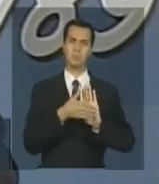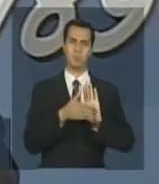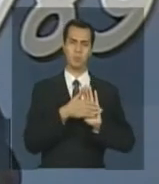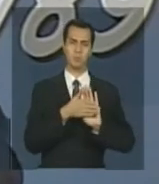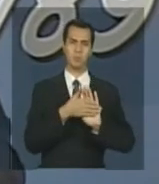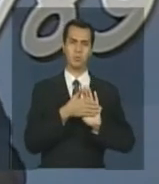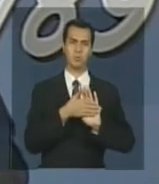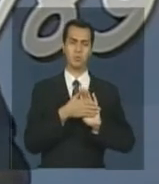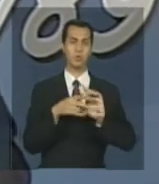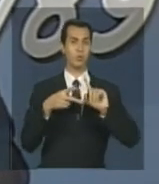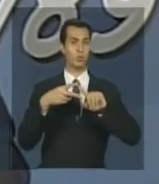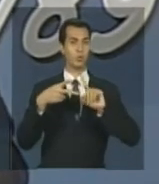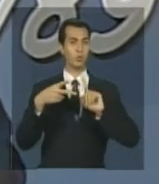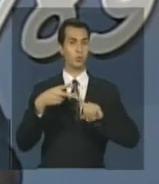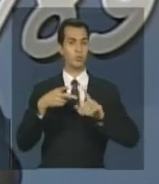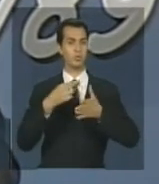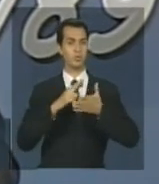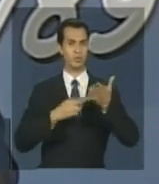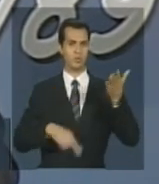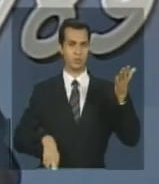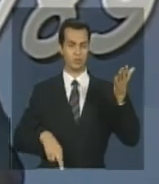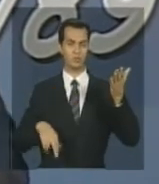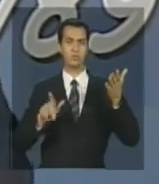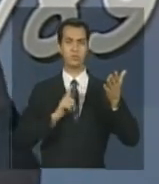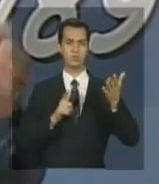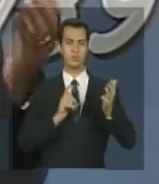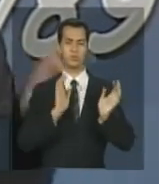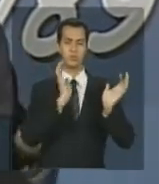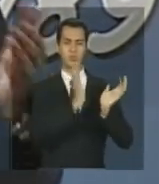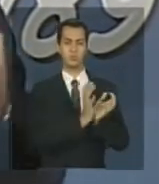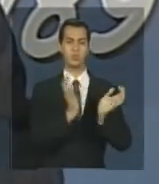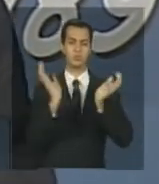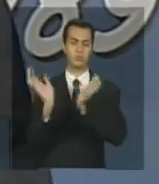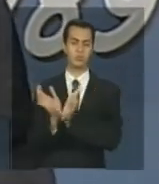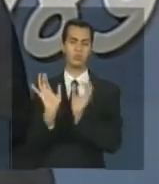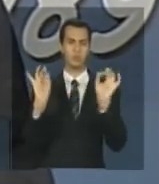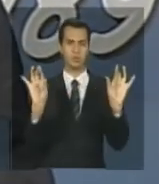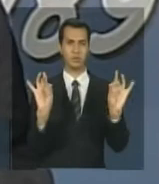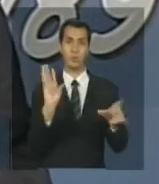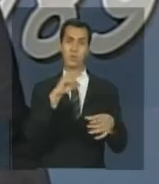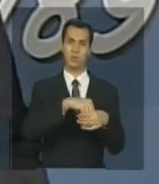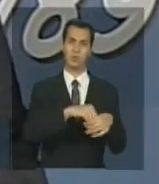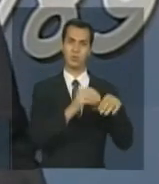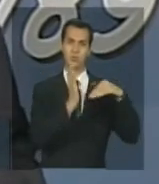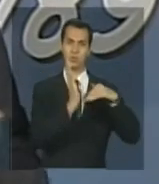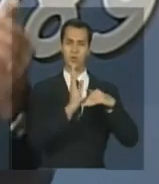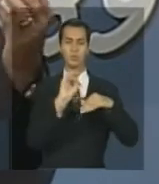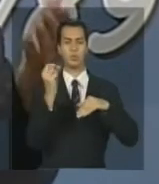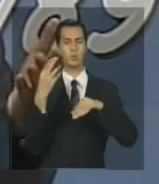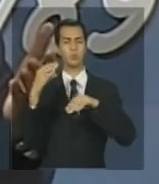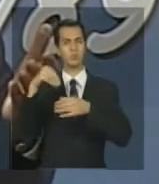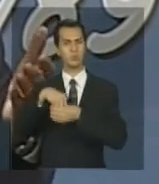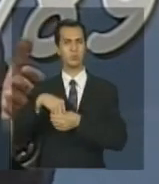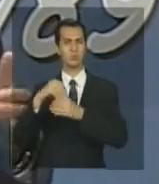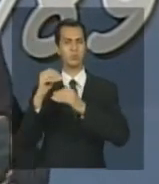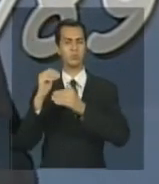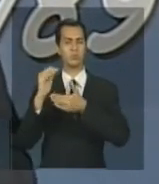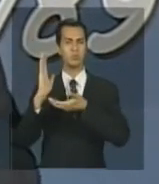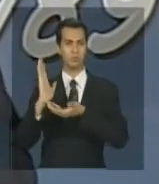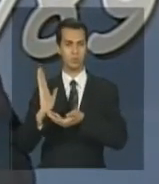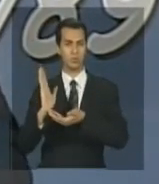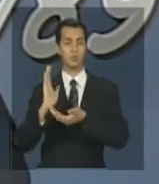dois relatórios das duas comissões especiais da câmara e do Senado que apontam